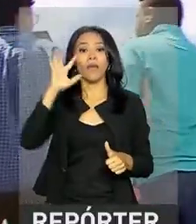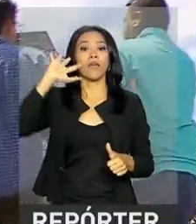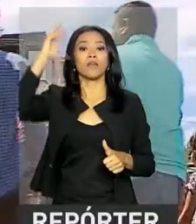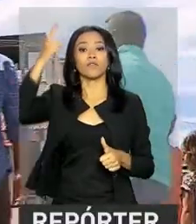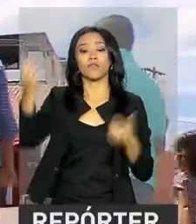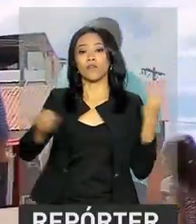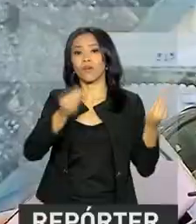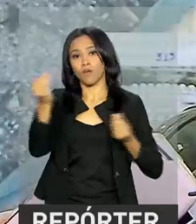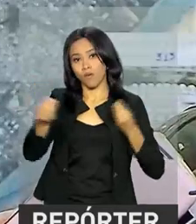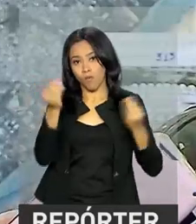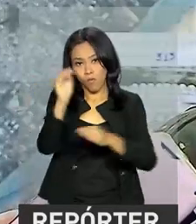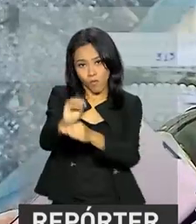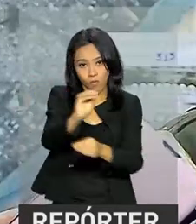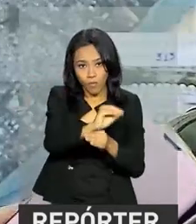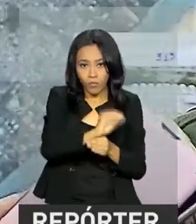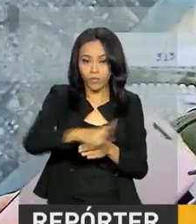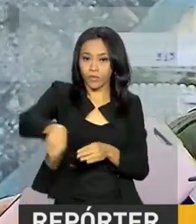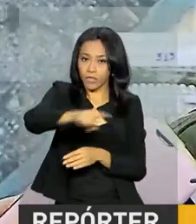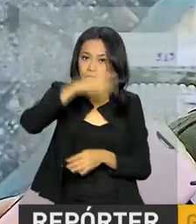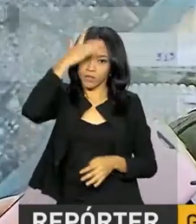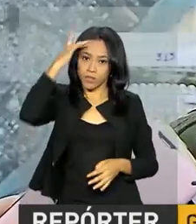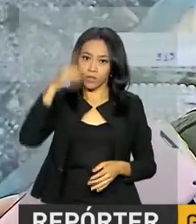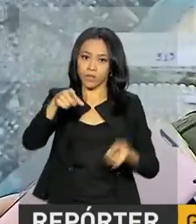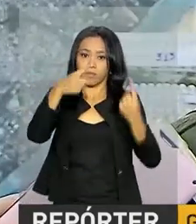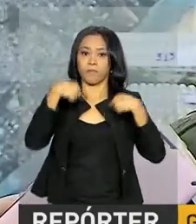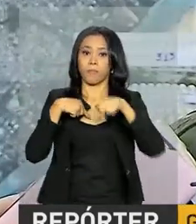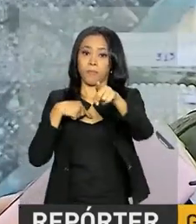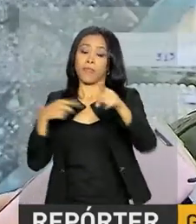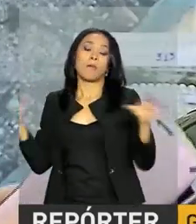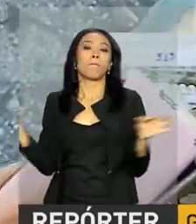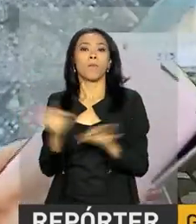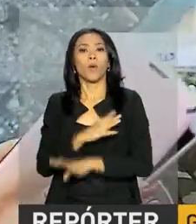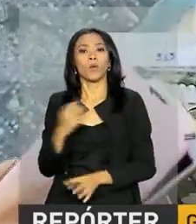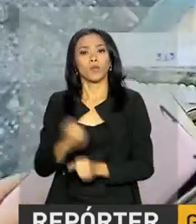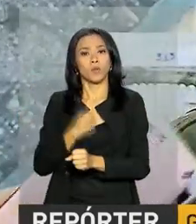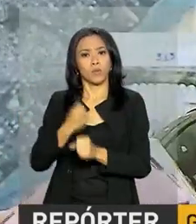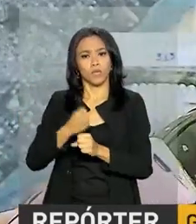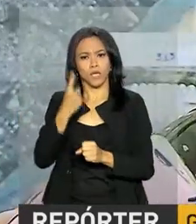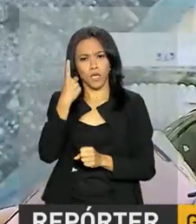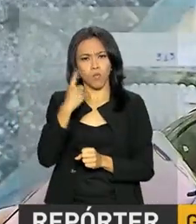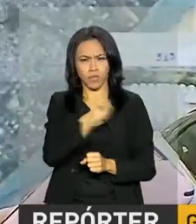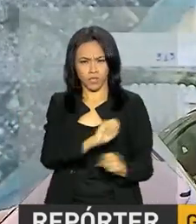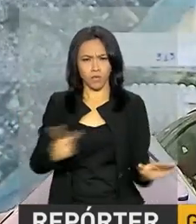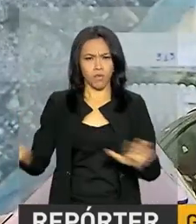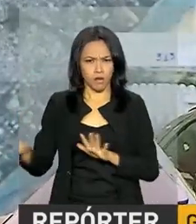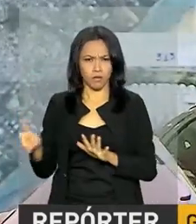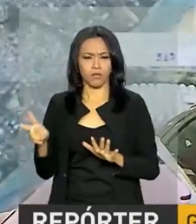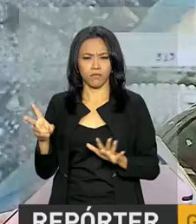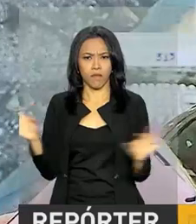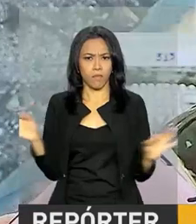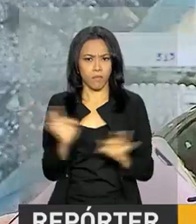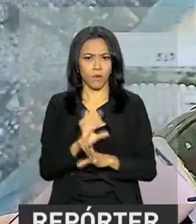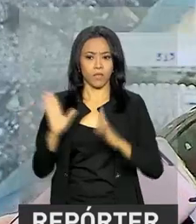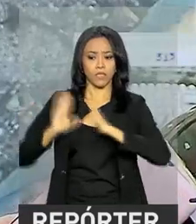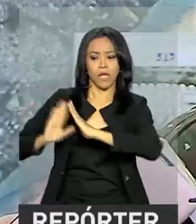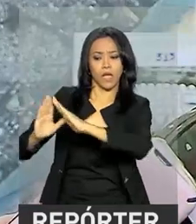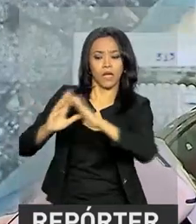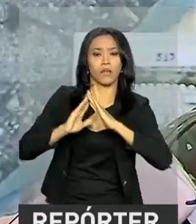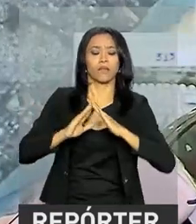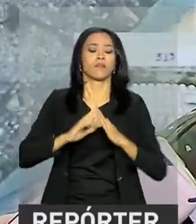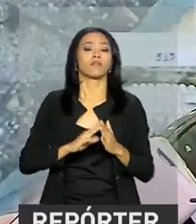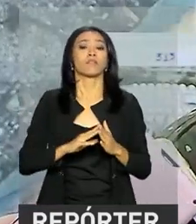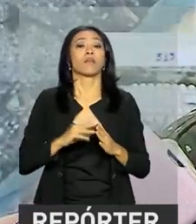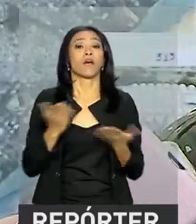para o acolhimento. Ficando pronto nossos abrigos agora em mais uma semana, a gente vai estar fazendo essa manobra. Com